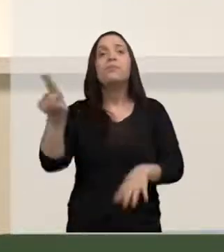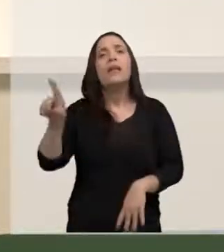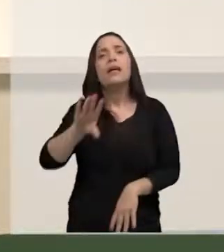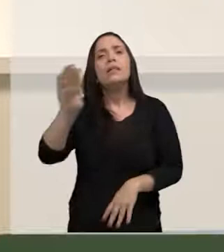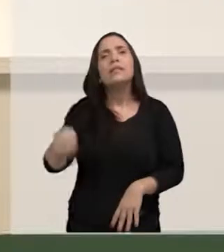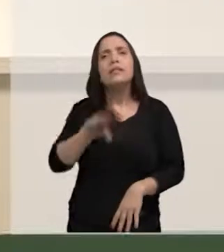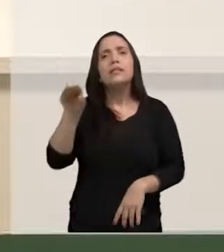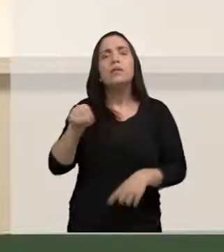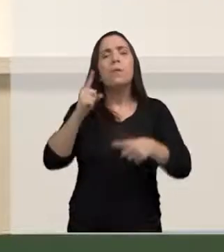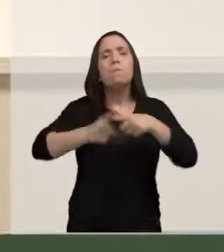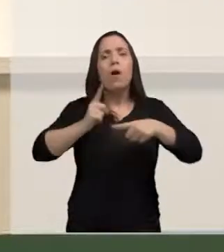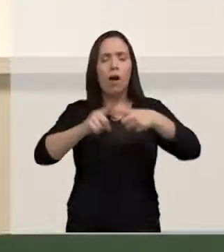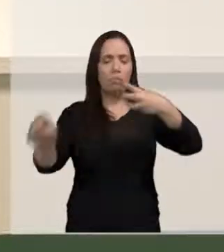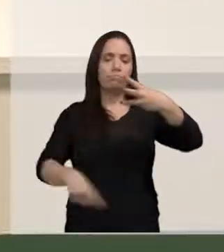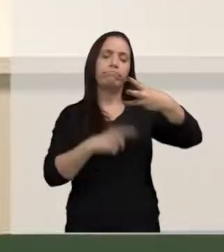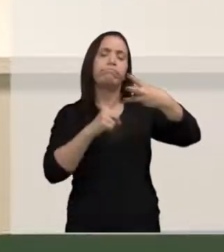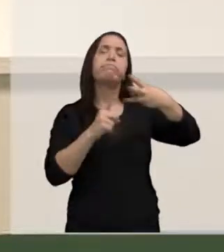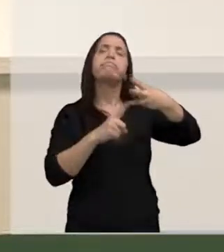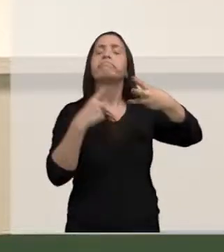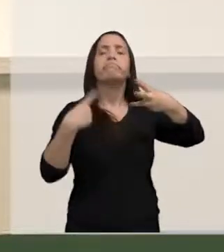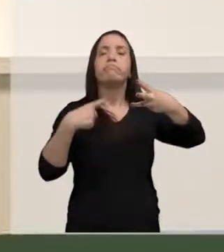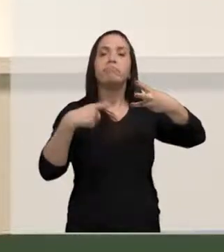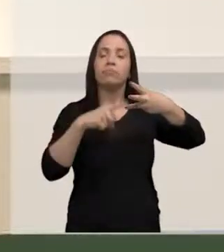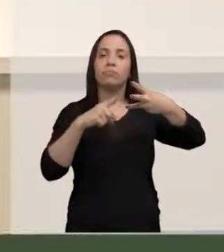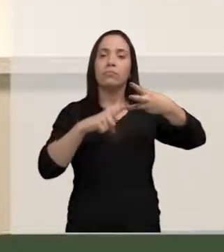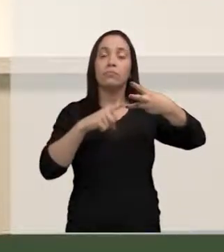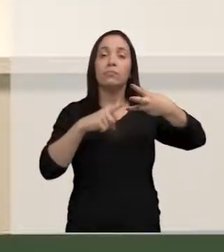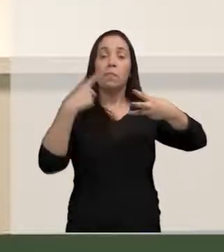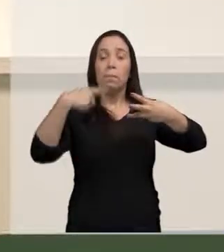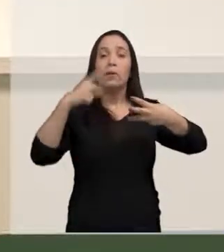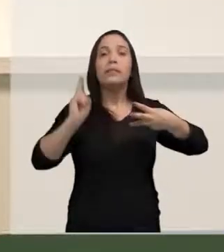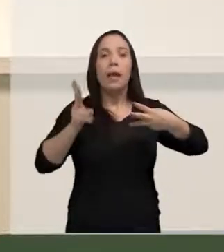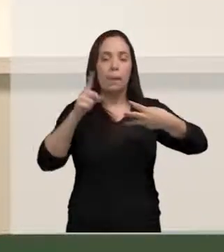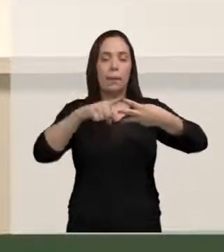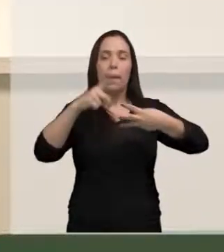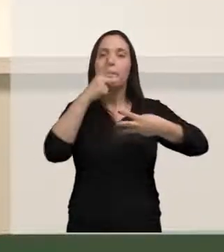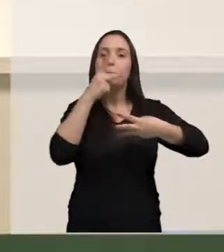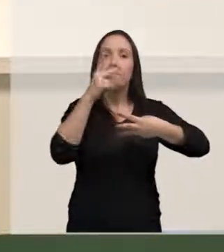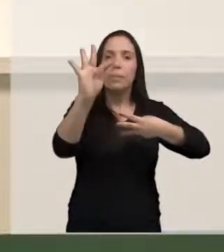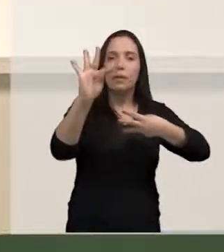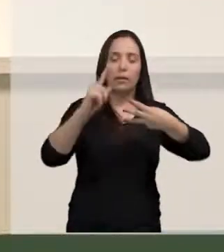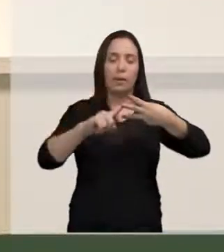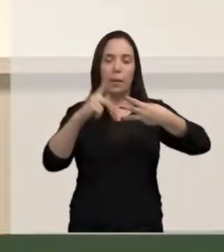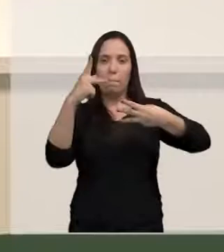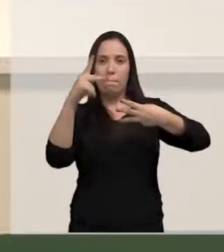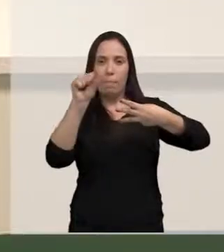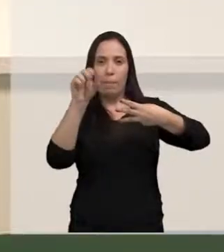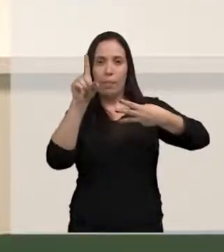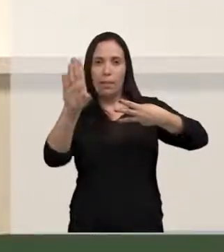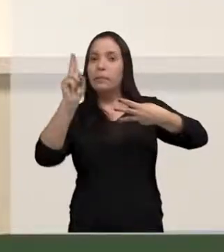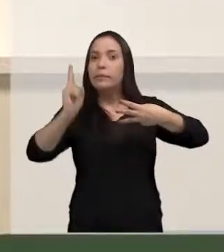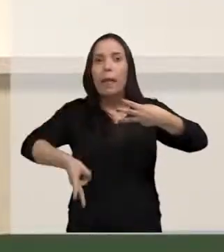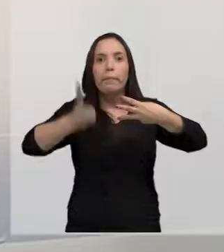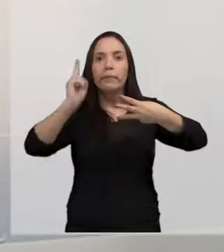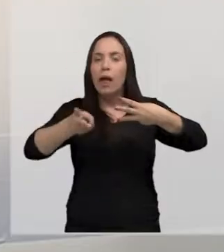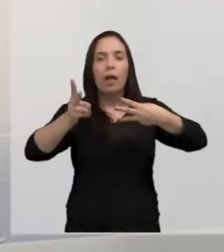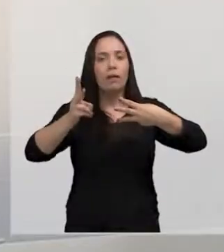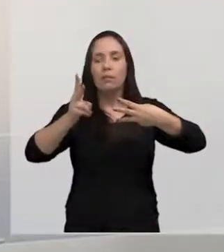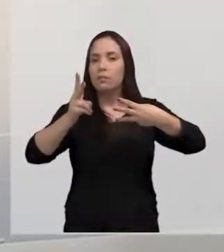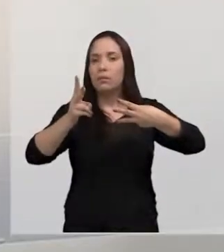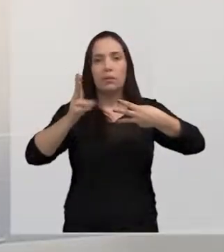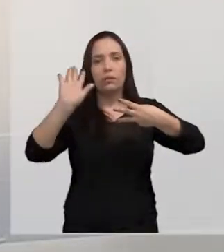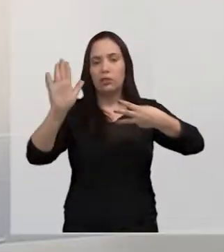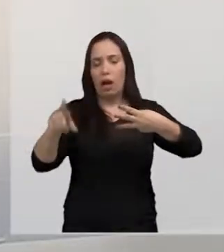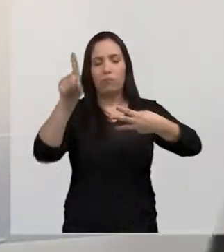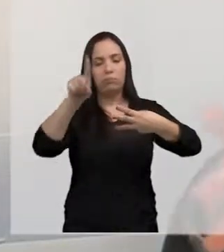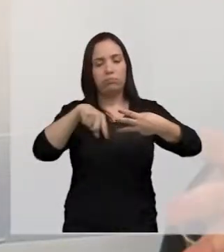se firmou como a terceira via? Porque a polarização PT e PSDB morreu. O PSDB, indiscutivelmente,